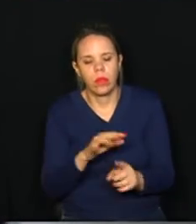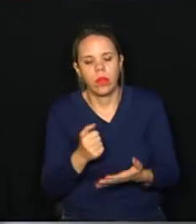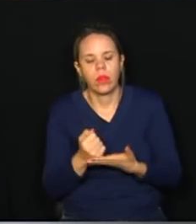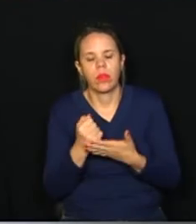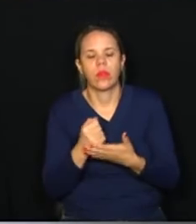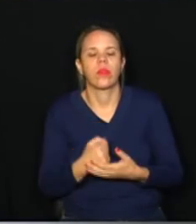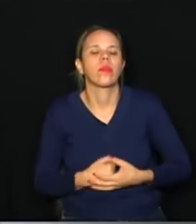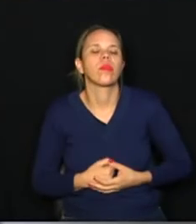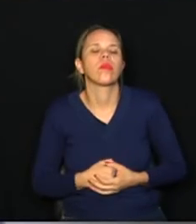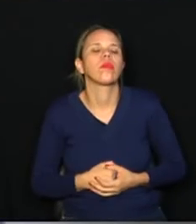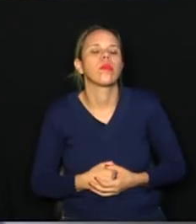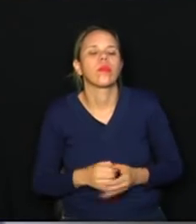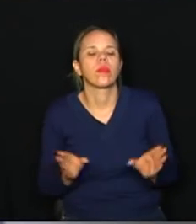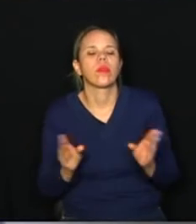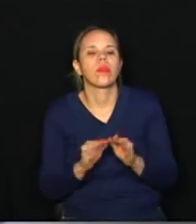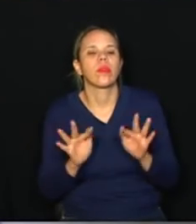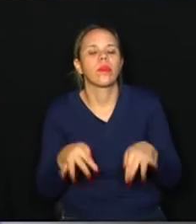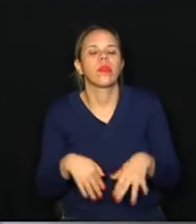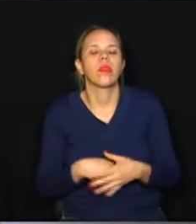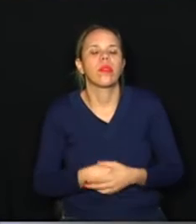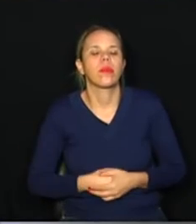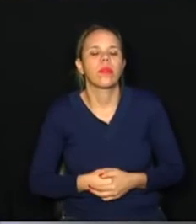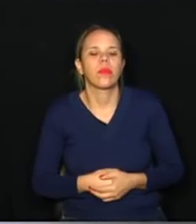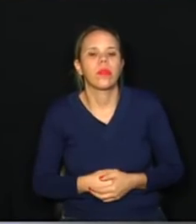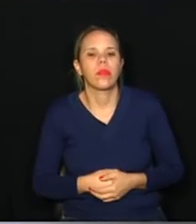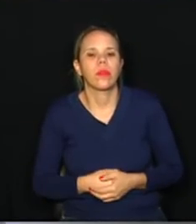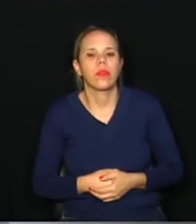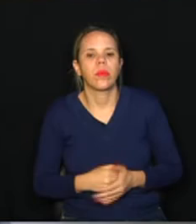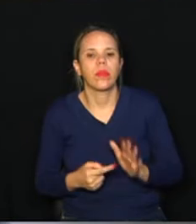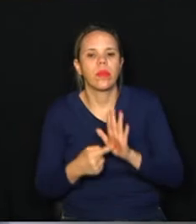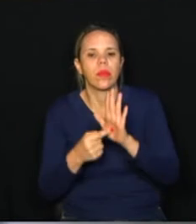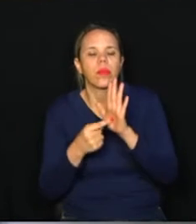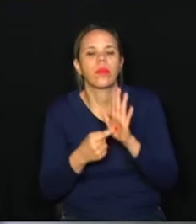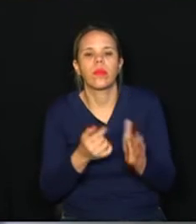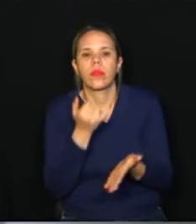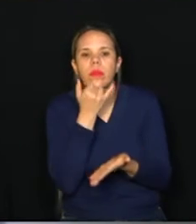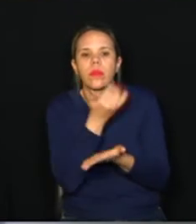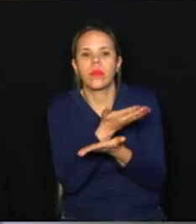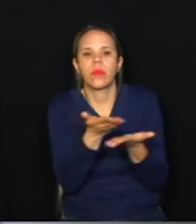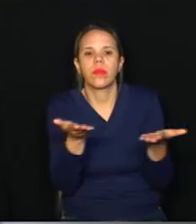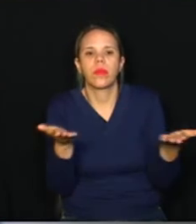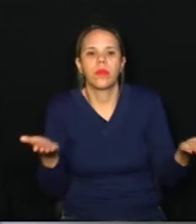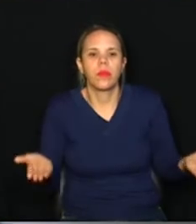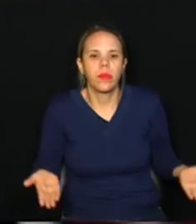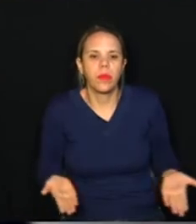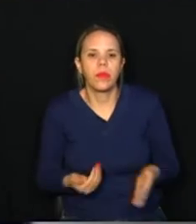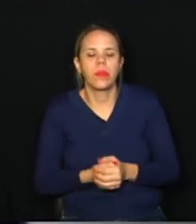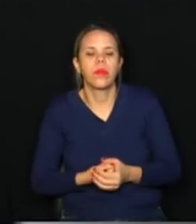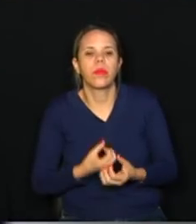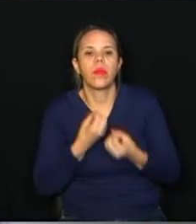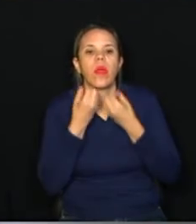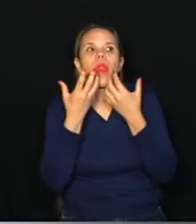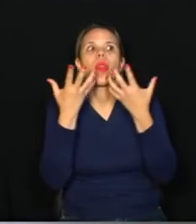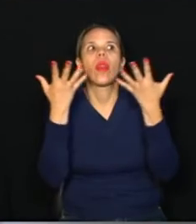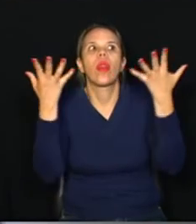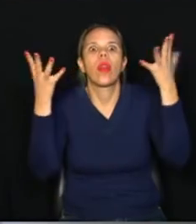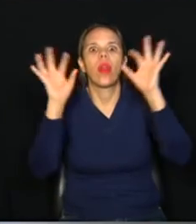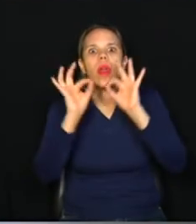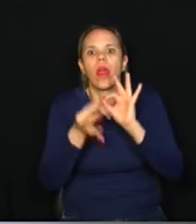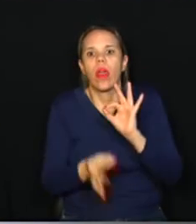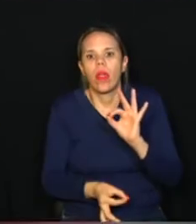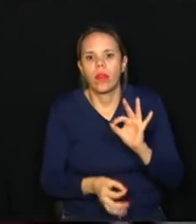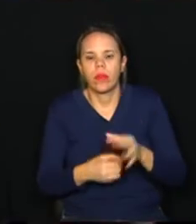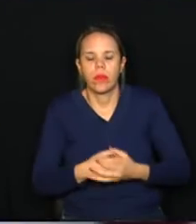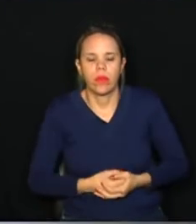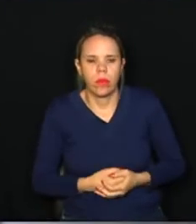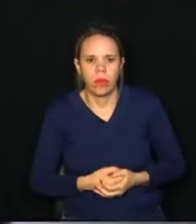Então, eu termino aqui minha apresentação. Desculpem a minha exaltação, mas é que